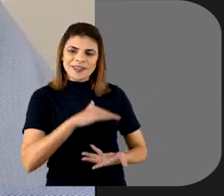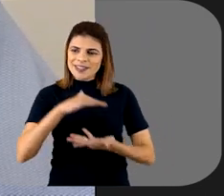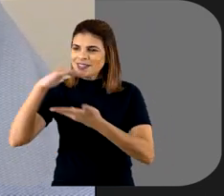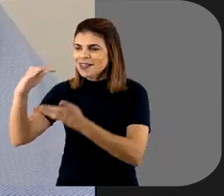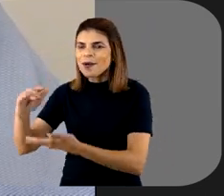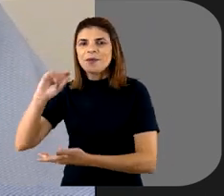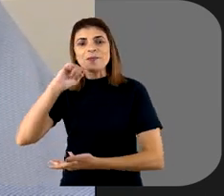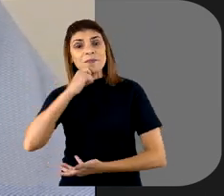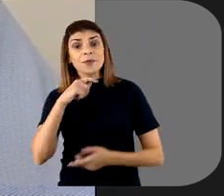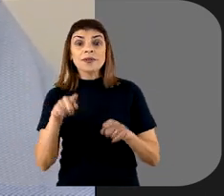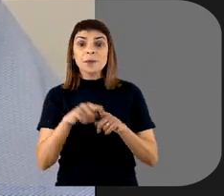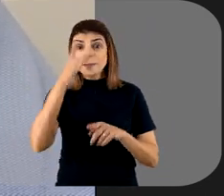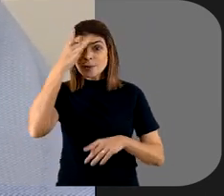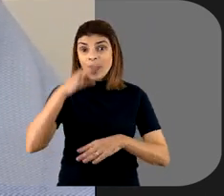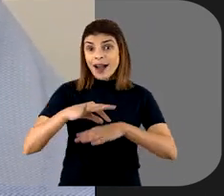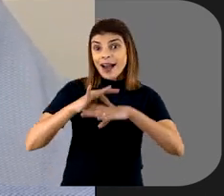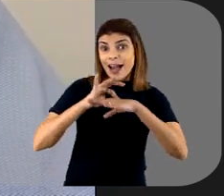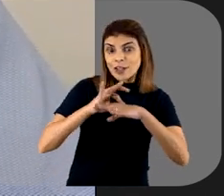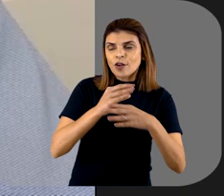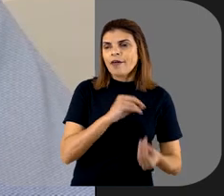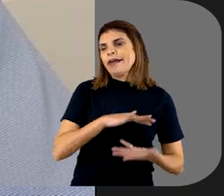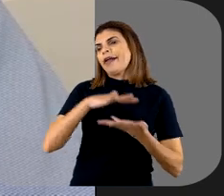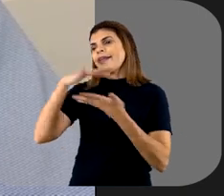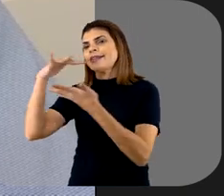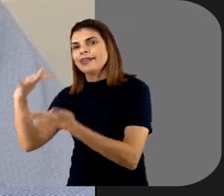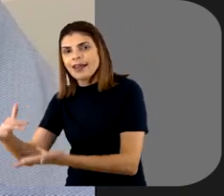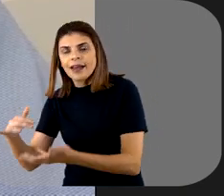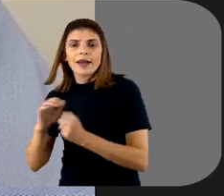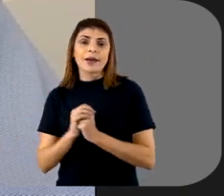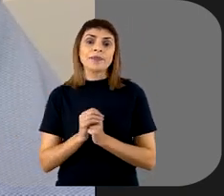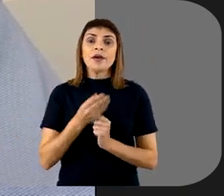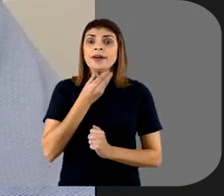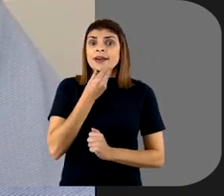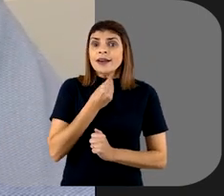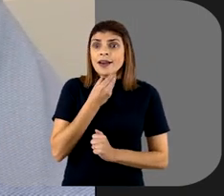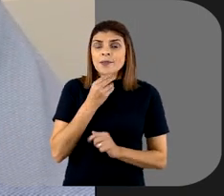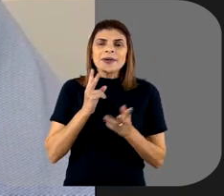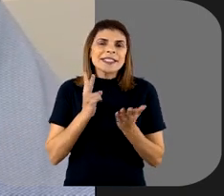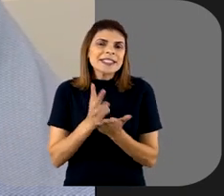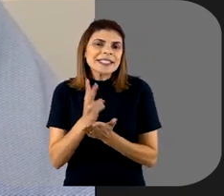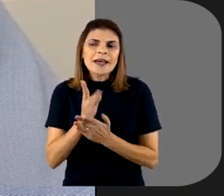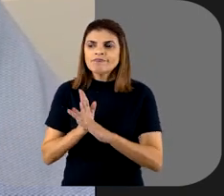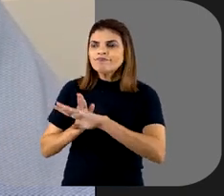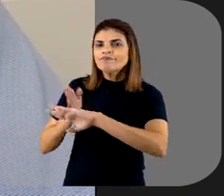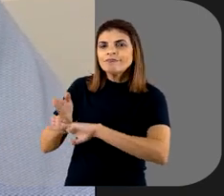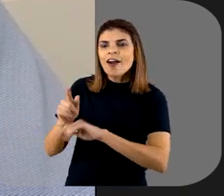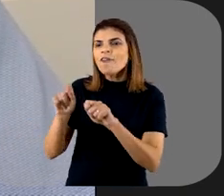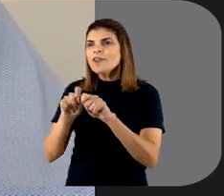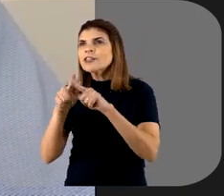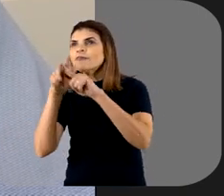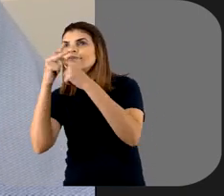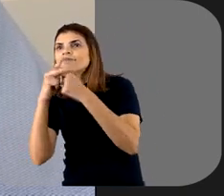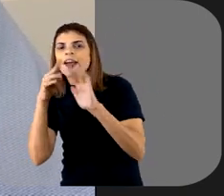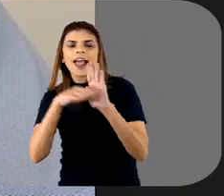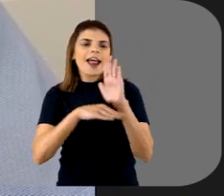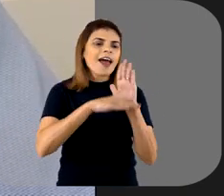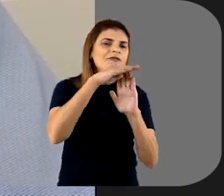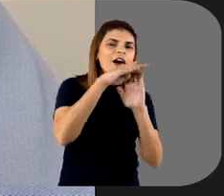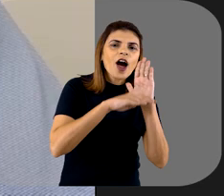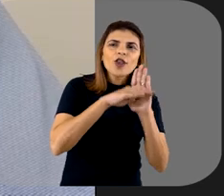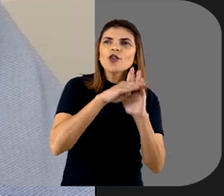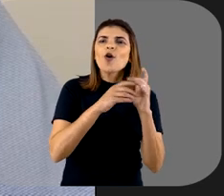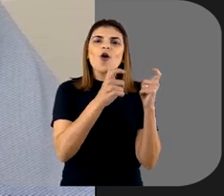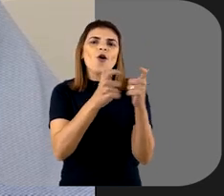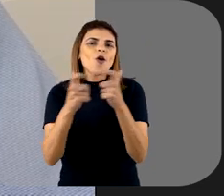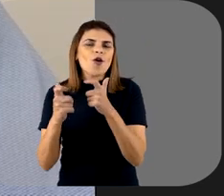essas pessoas. Aquela pessoa do açougue também fazia entrega. Aquele rapaz que sempre ia em instituição para fazer reparos no